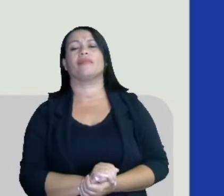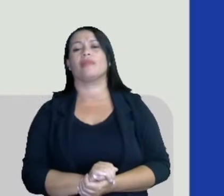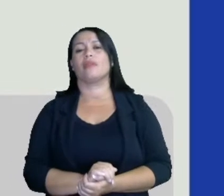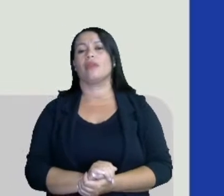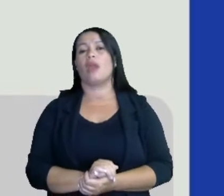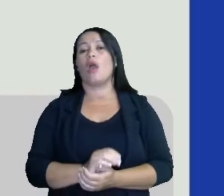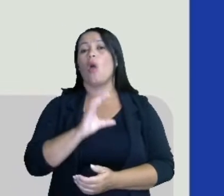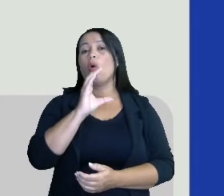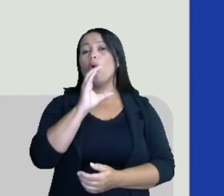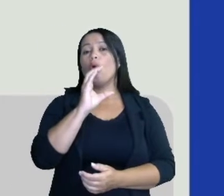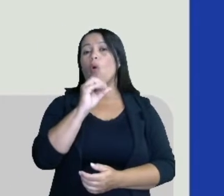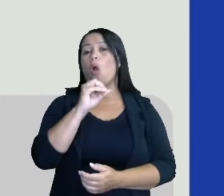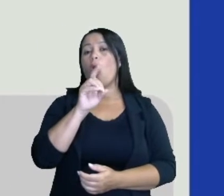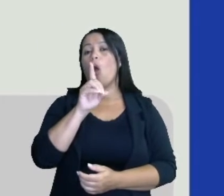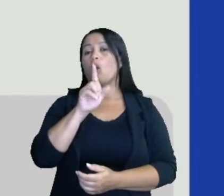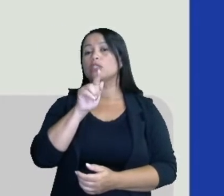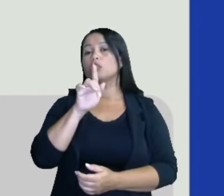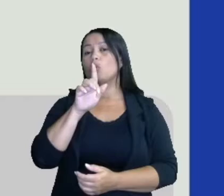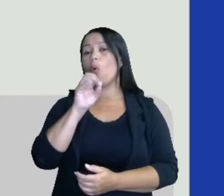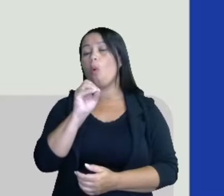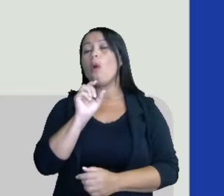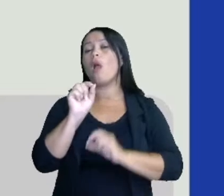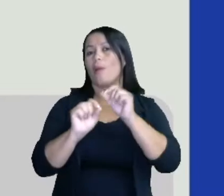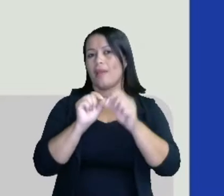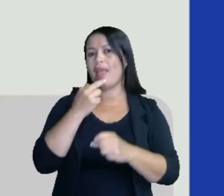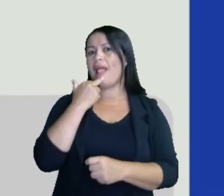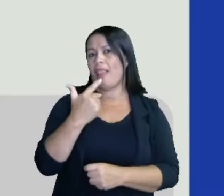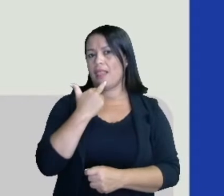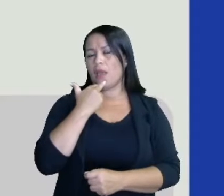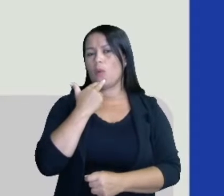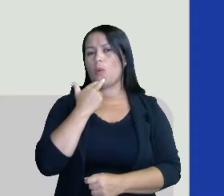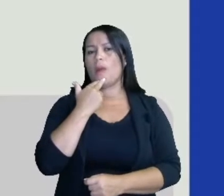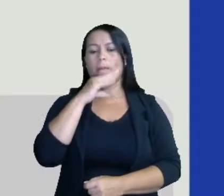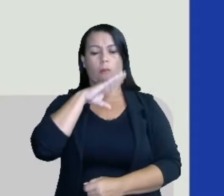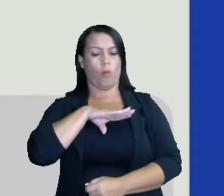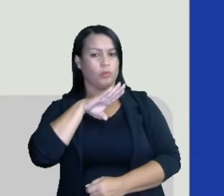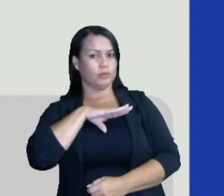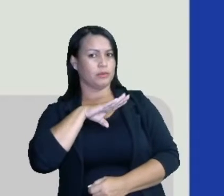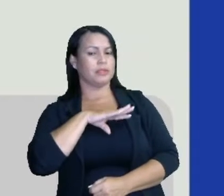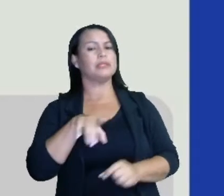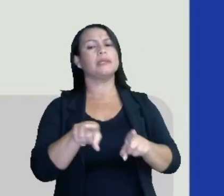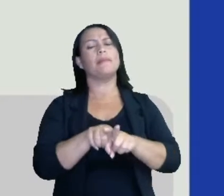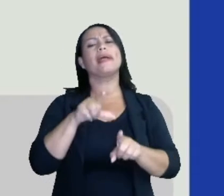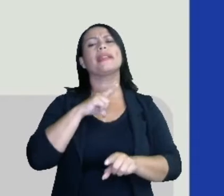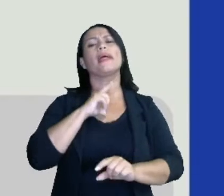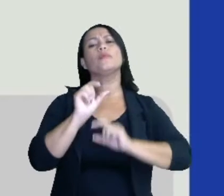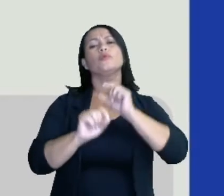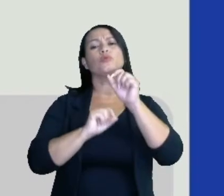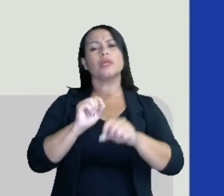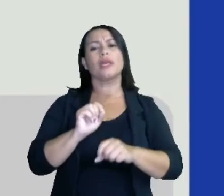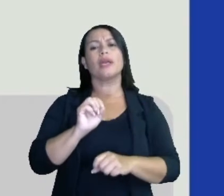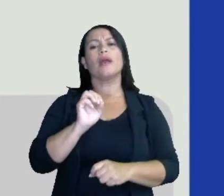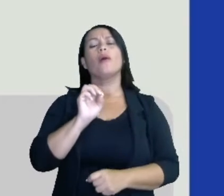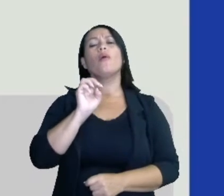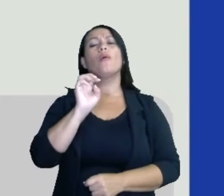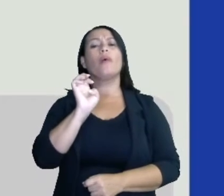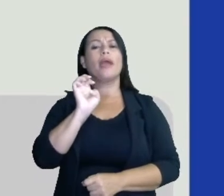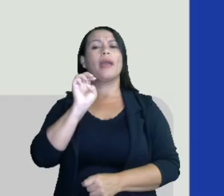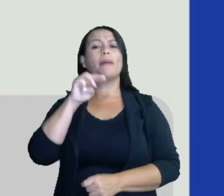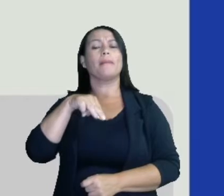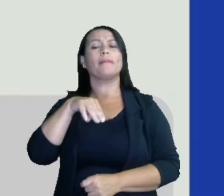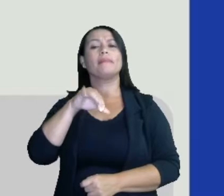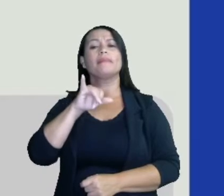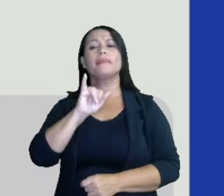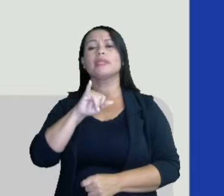O código é a língua portuguesa, tá? Está se expressando aí por meio da língua portuguesa. temos o enunciador ou emissor, que é quem